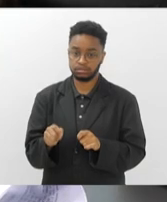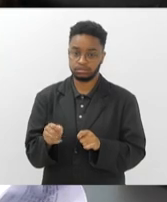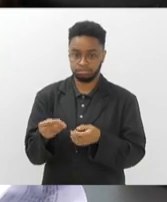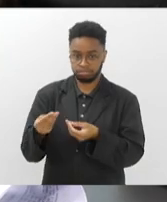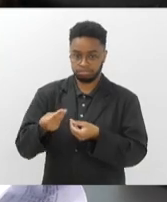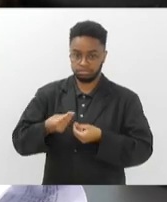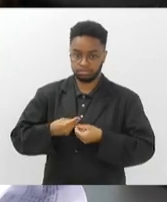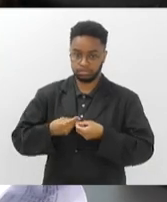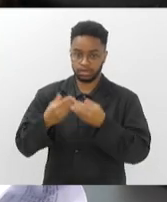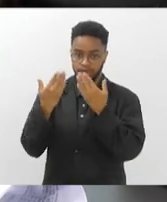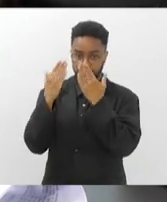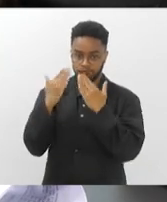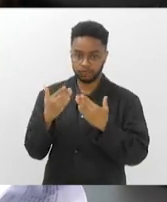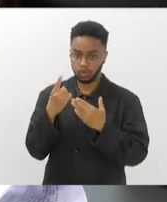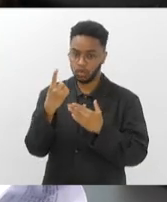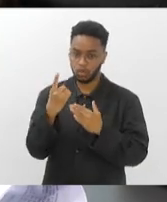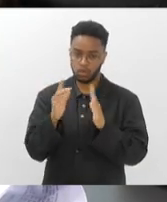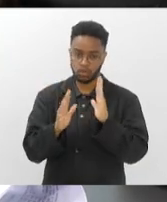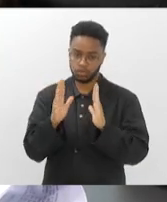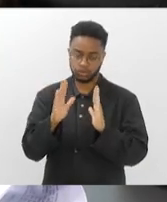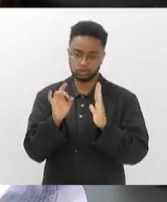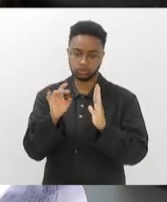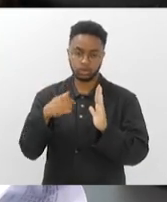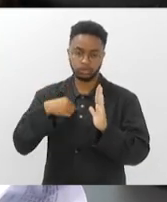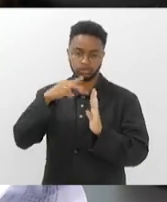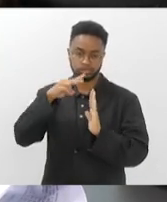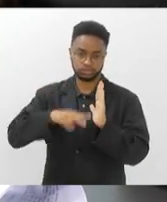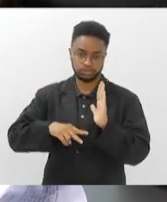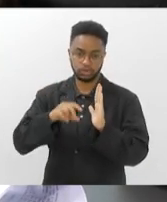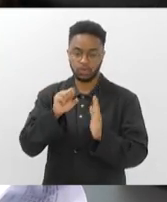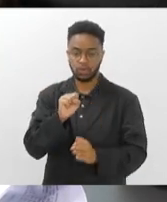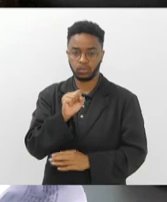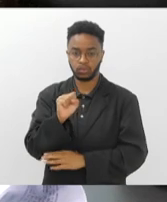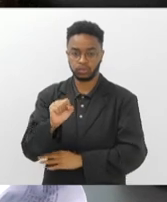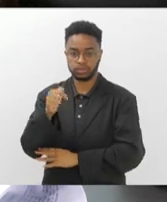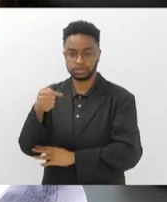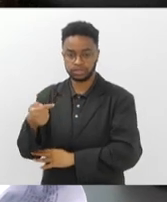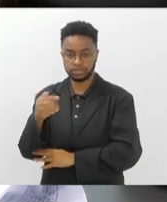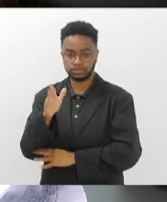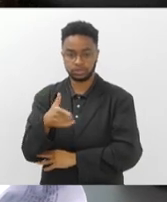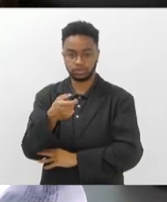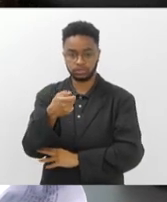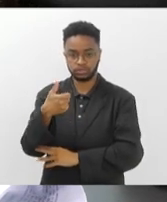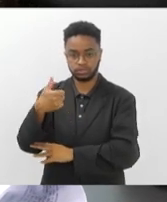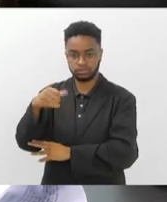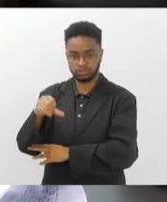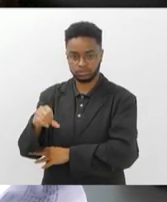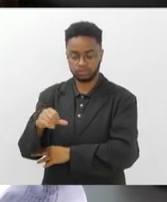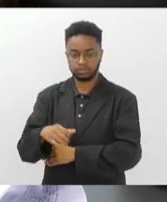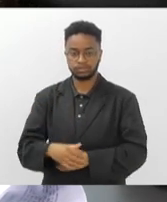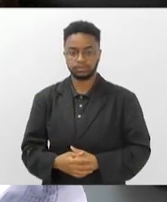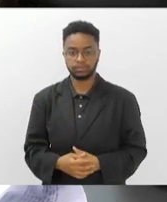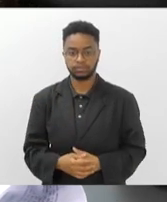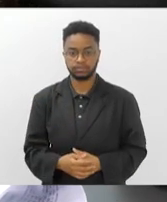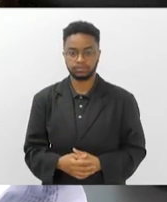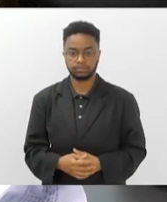vista por apenas uma sessão, só para me ler a 8887-19.